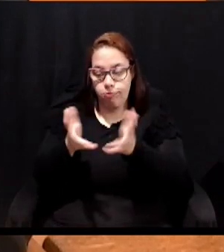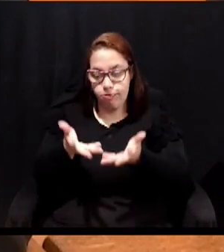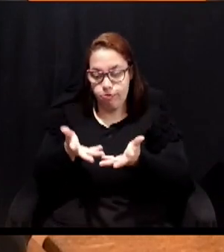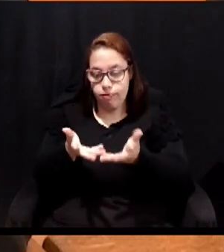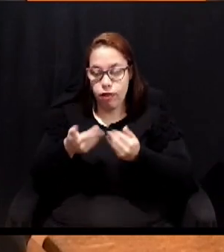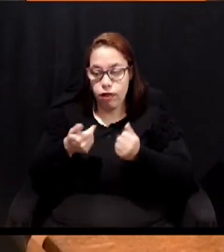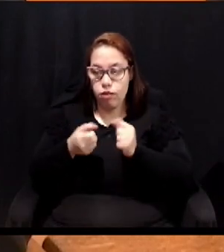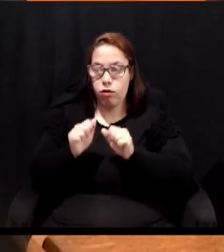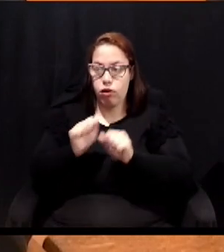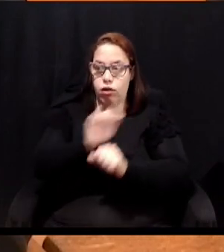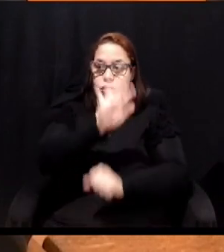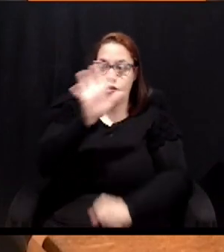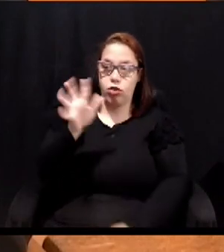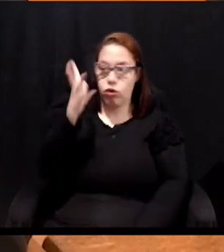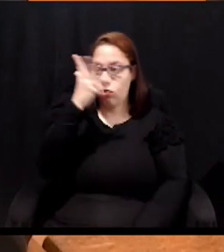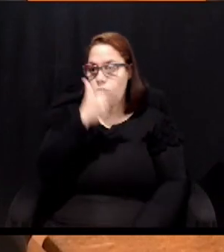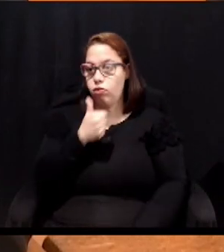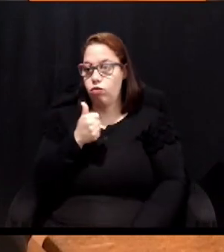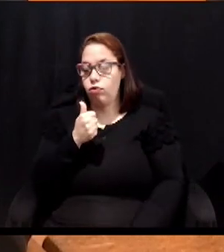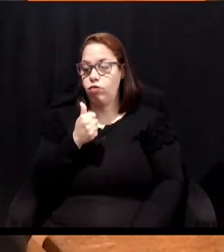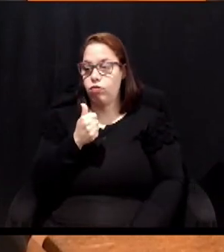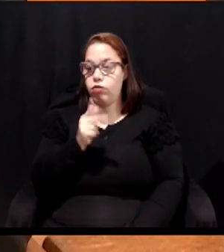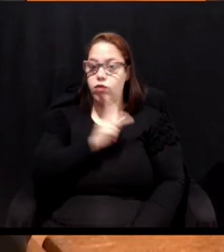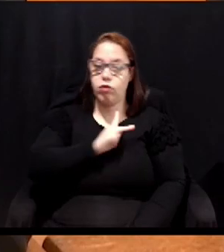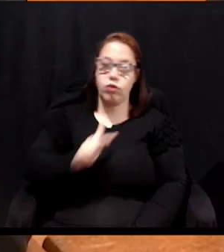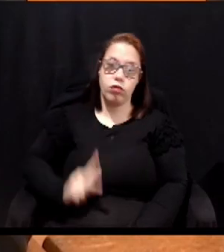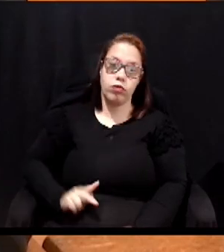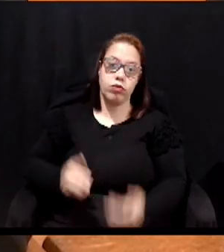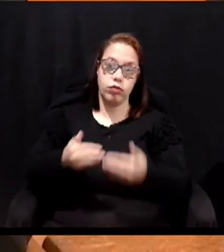né? O presidente fez, inclusive, a abertura